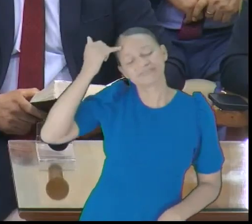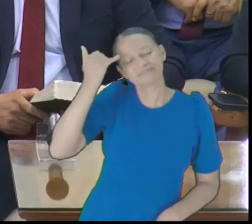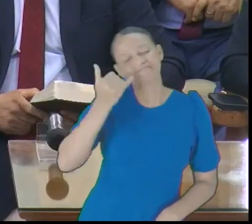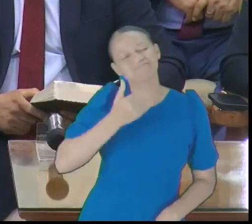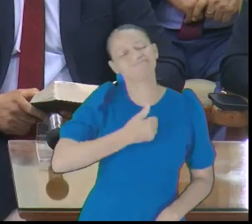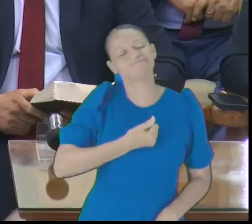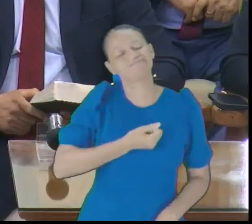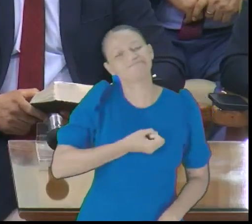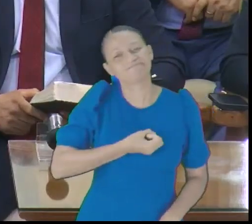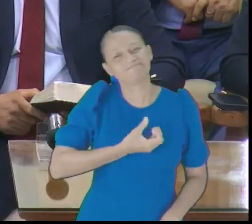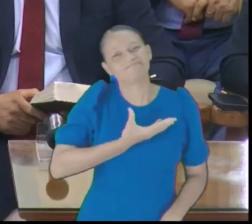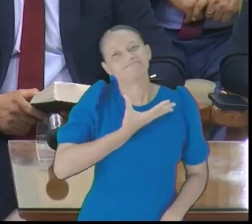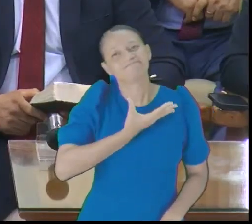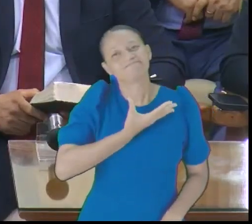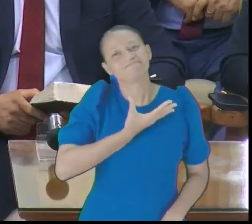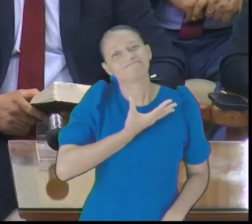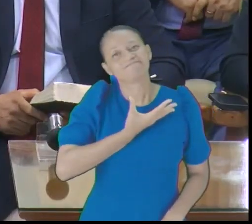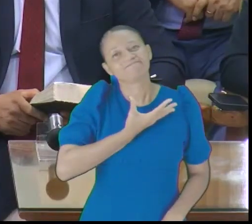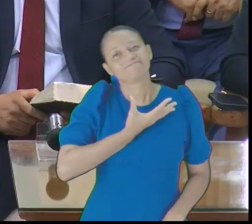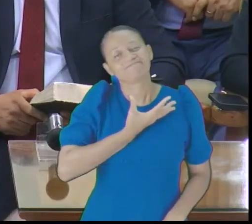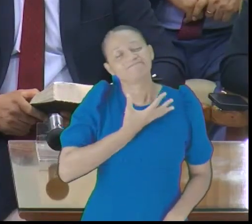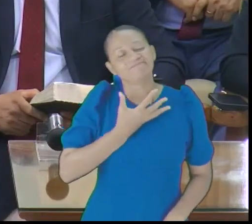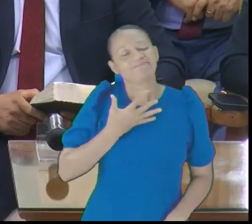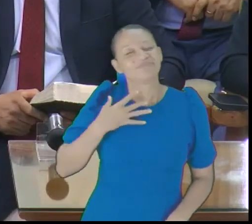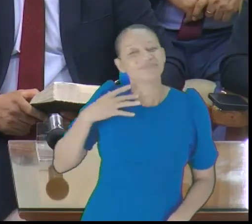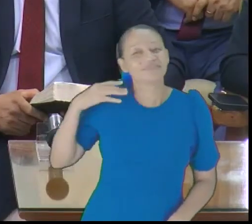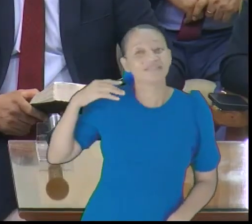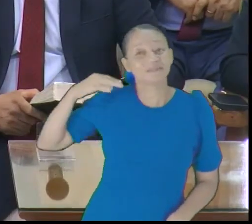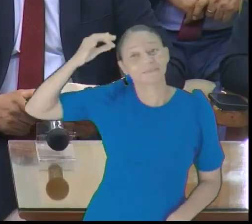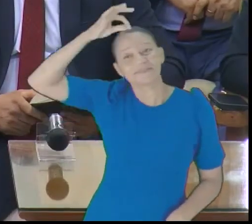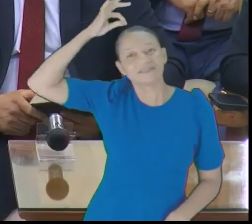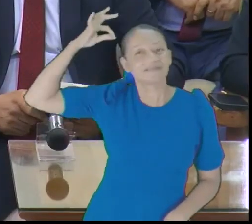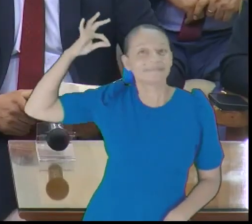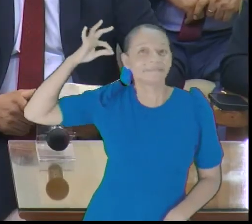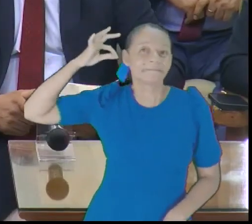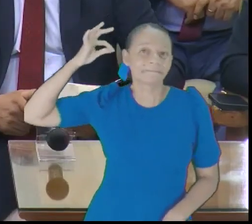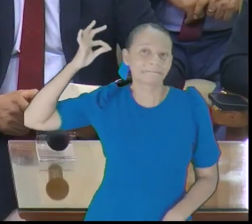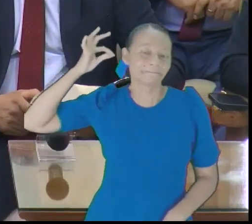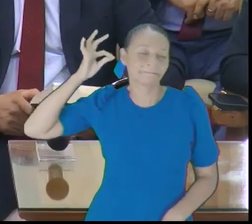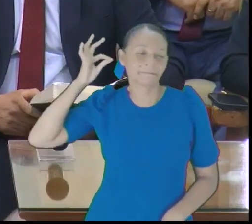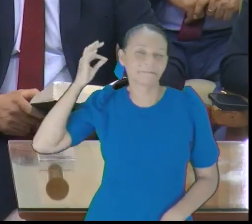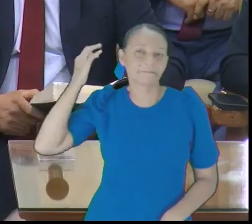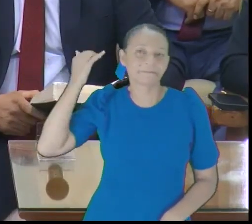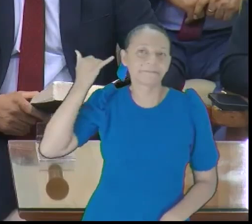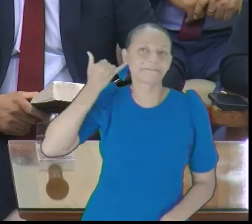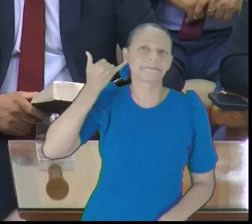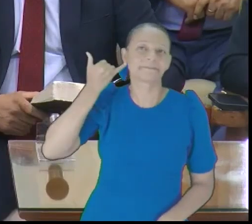Espírito Santo chega no ouvido de Davi e diz, Davi,